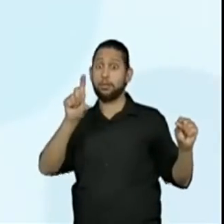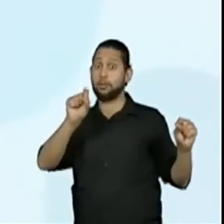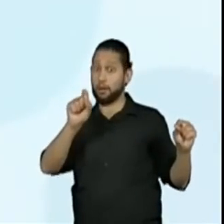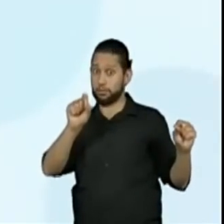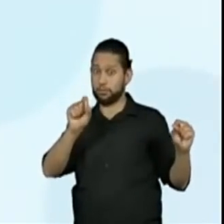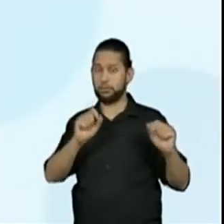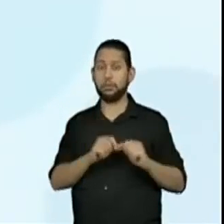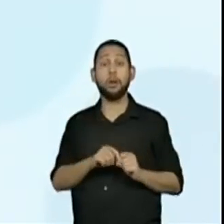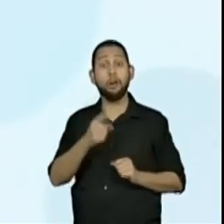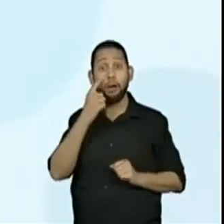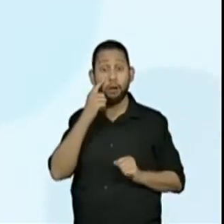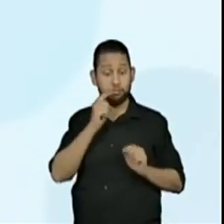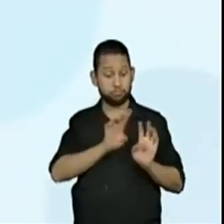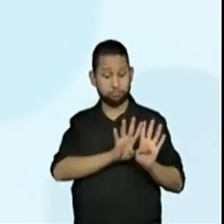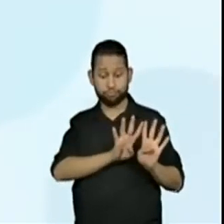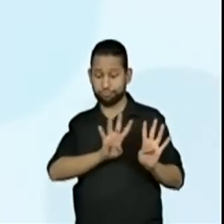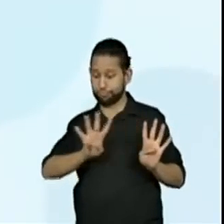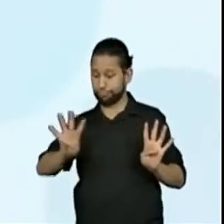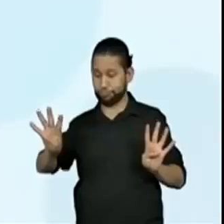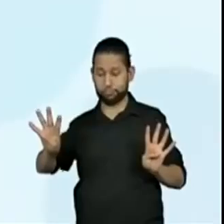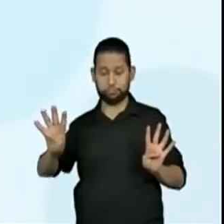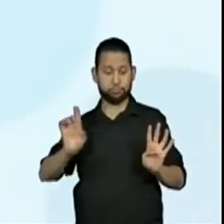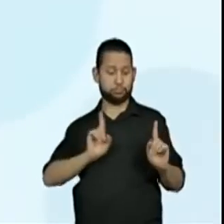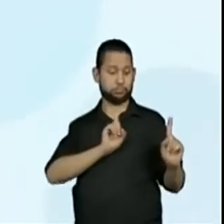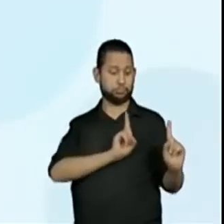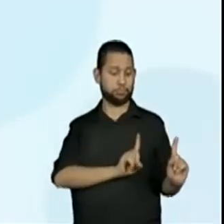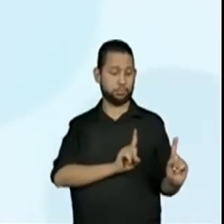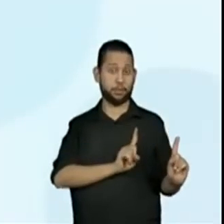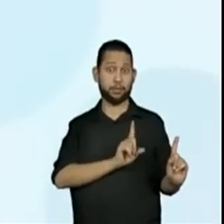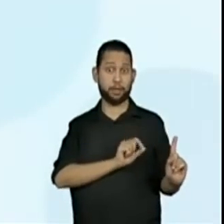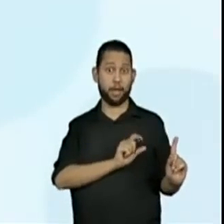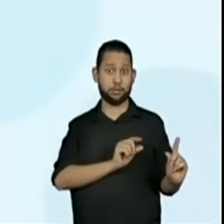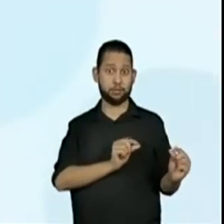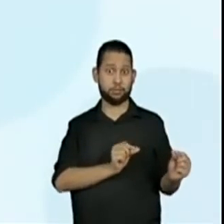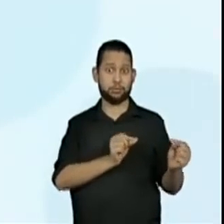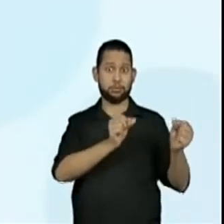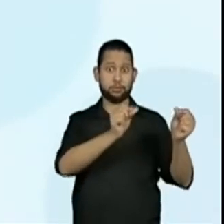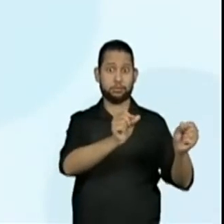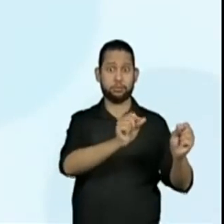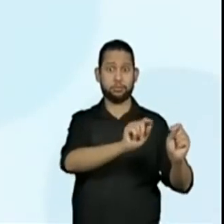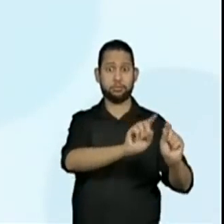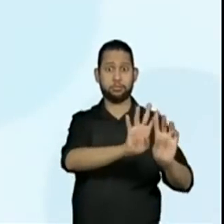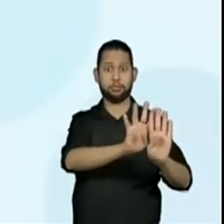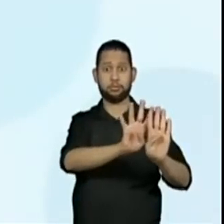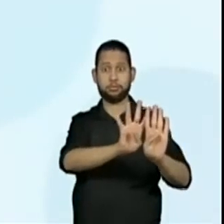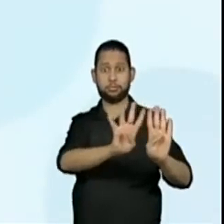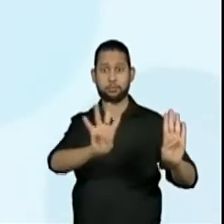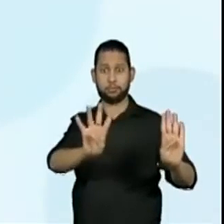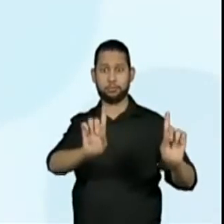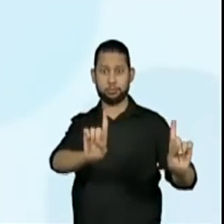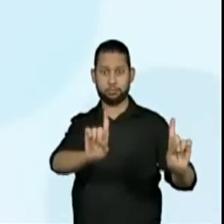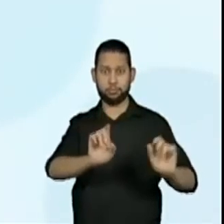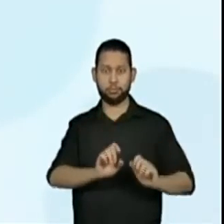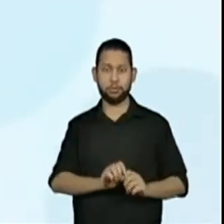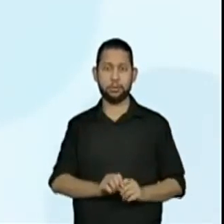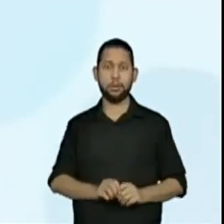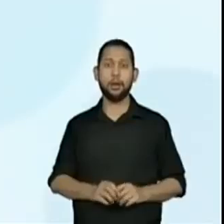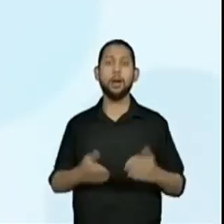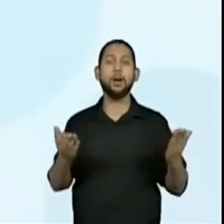o que é que eu posso fazer então vou descer com a minha cerca vou fazer uma uma